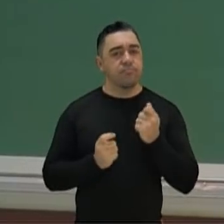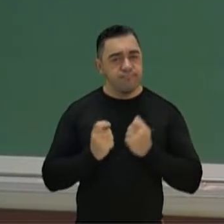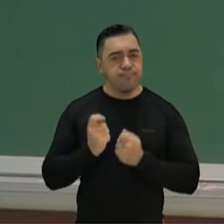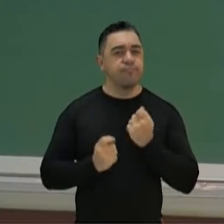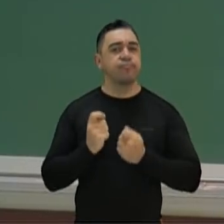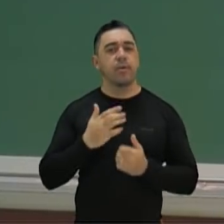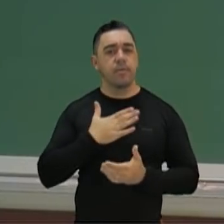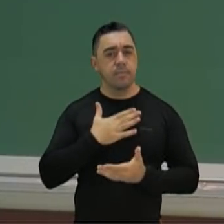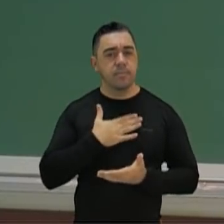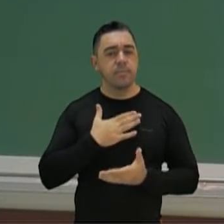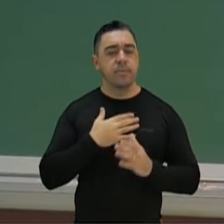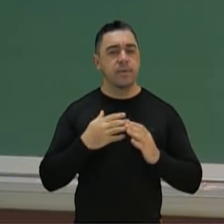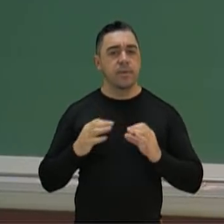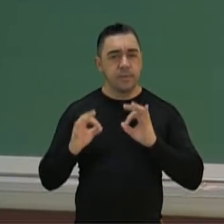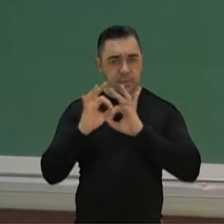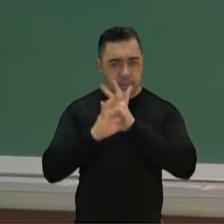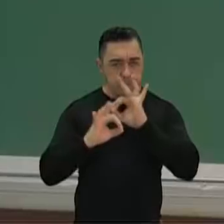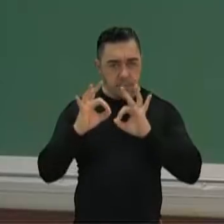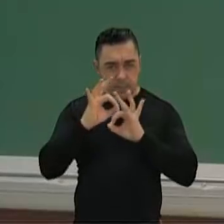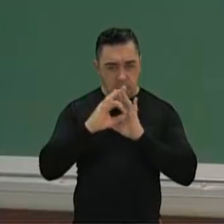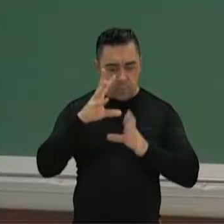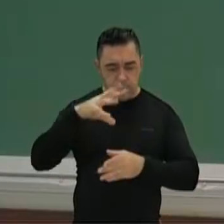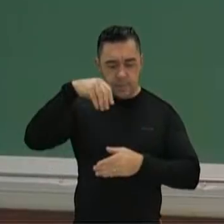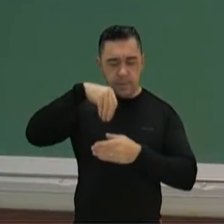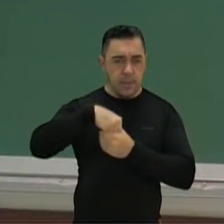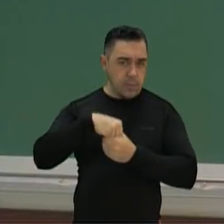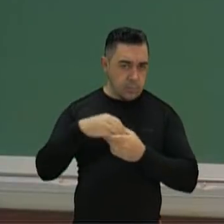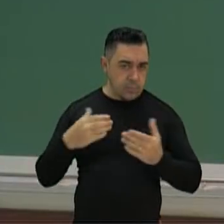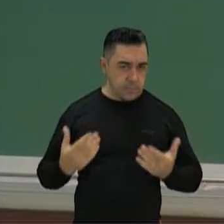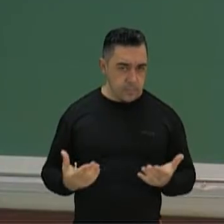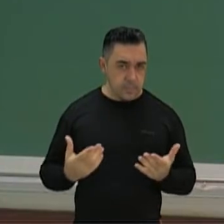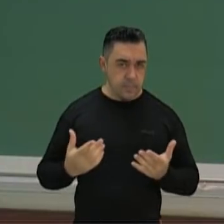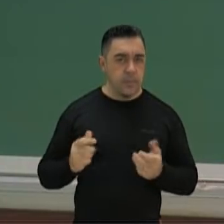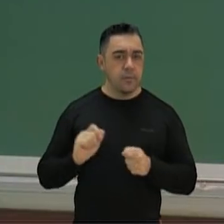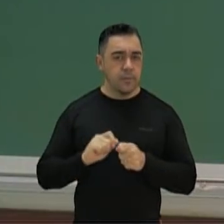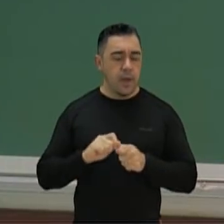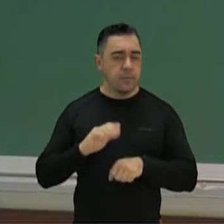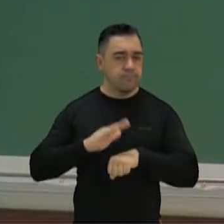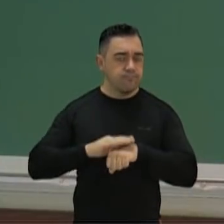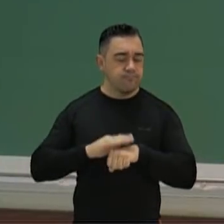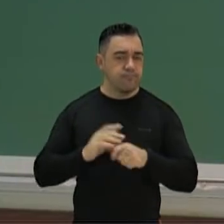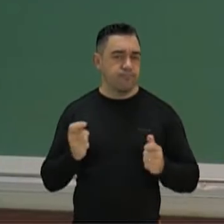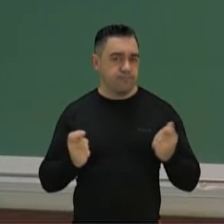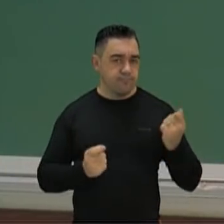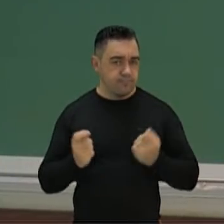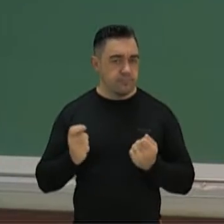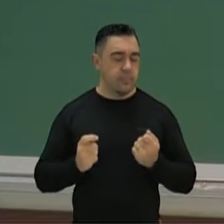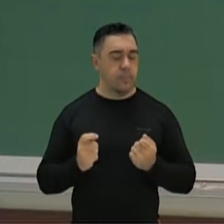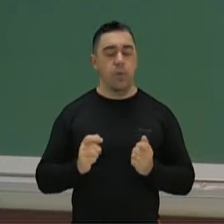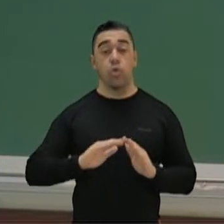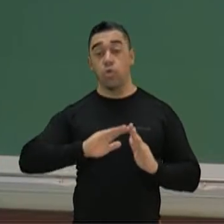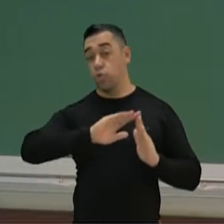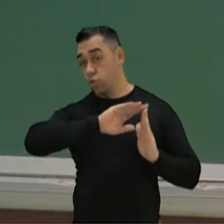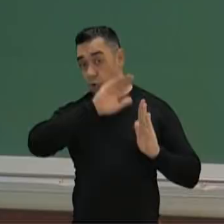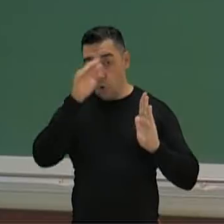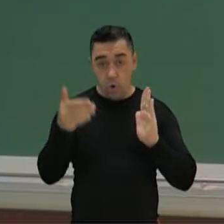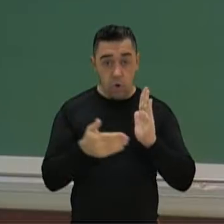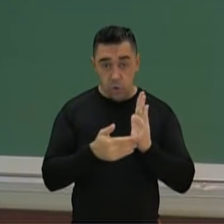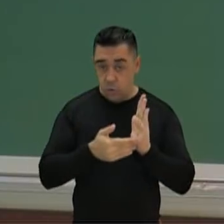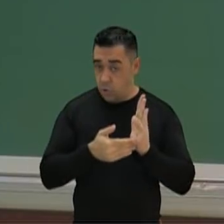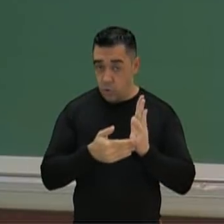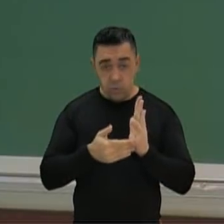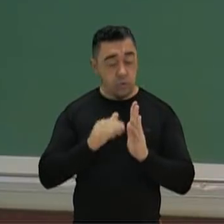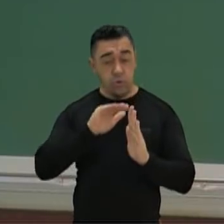nossa célula, vamos dizer assim, né? Ele comanda todas as funções. E todo tipo de célula tem o seu